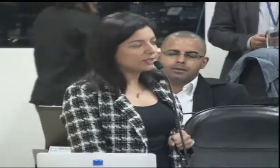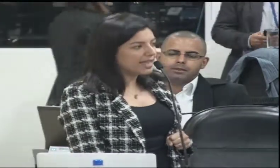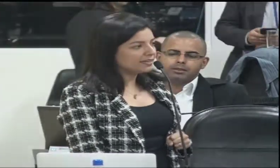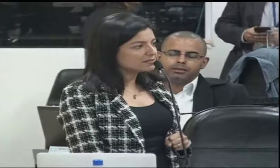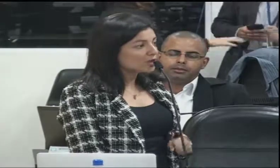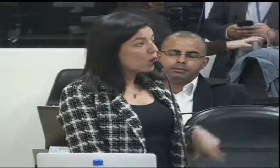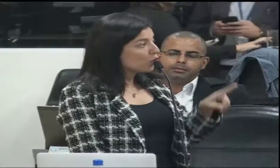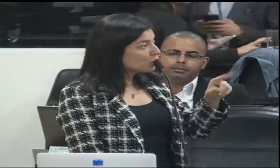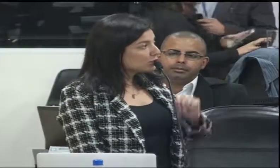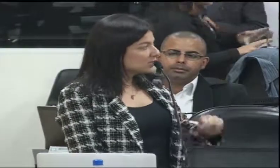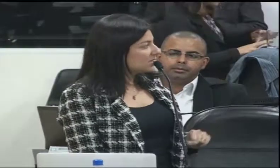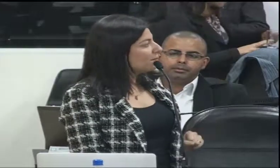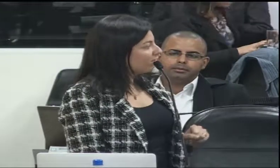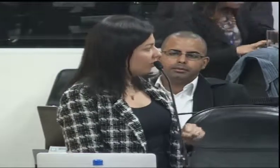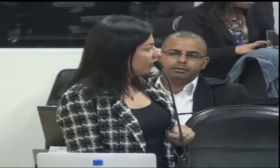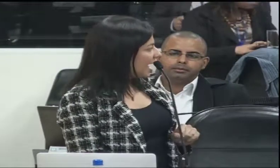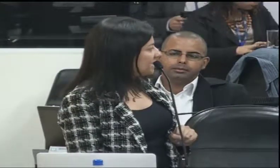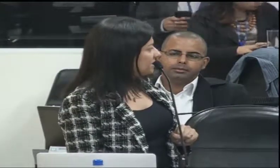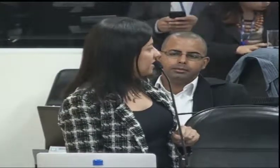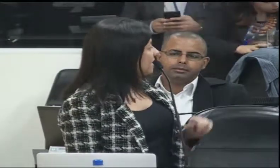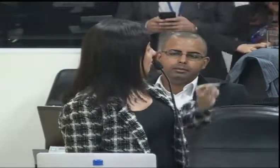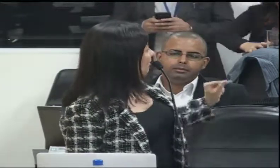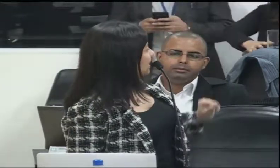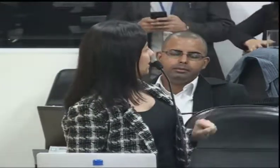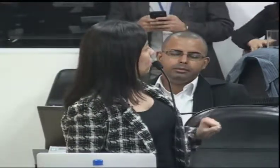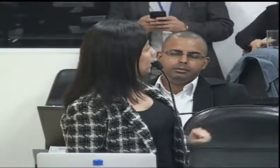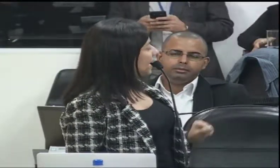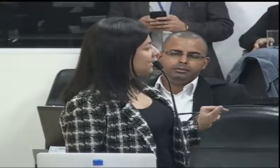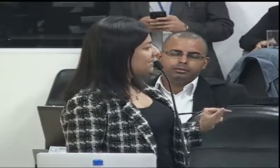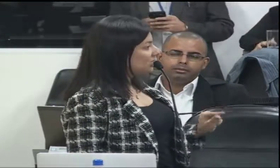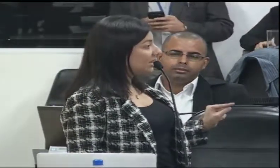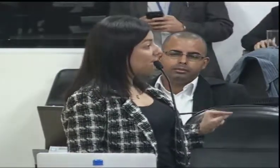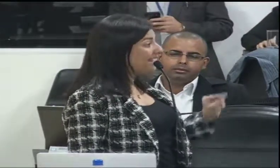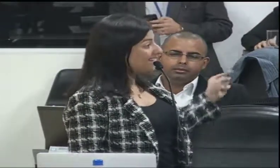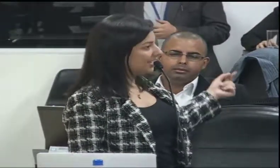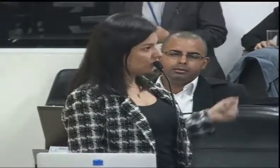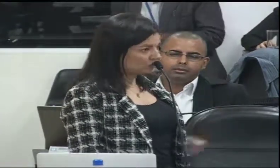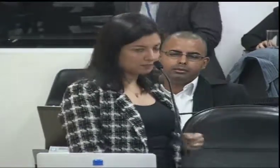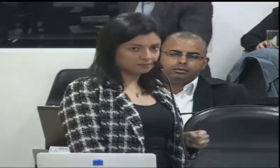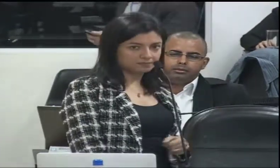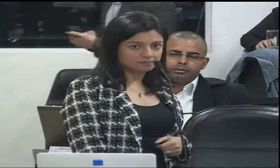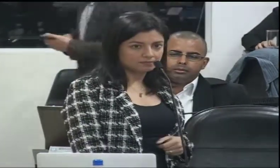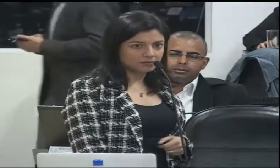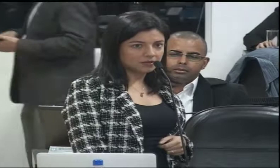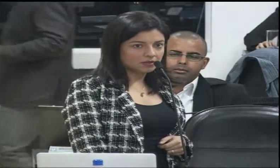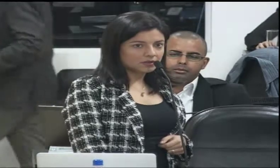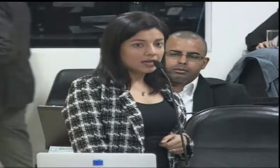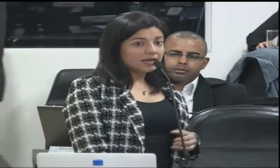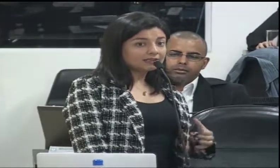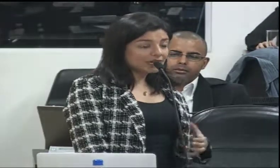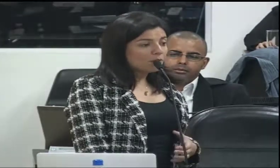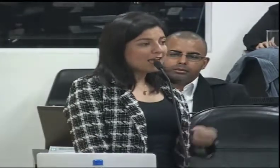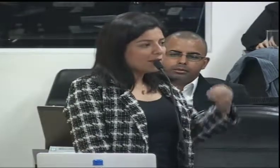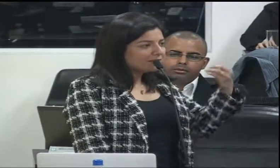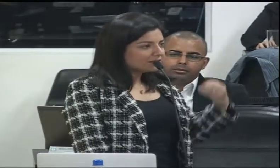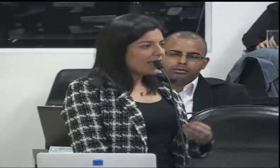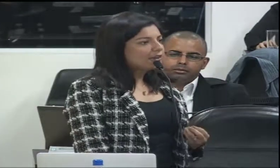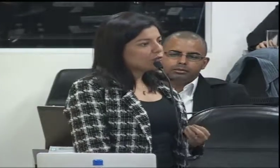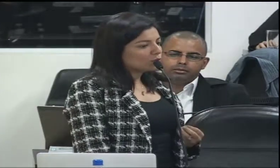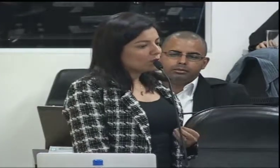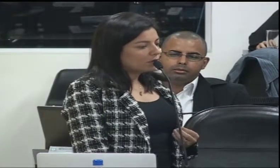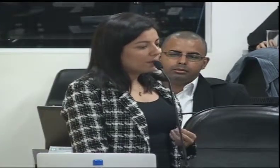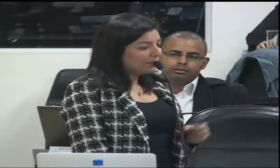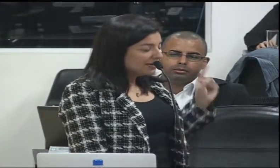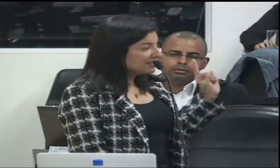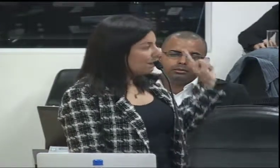os poderes, o que o sistema favorece, faça com que ele seja dependente. Então, eu